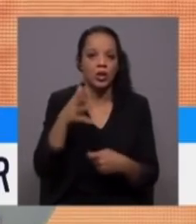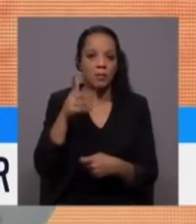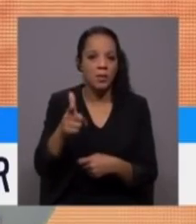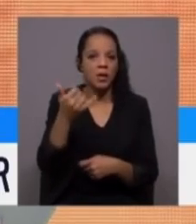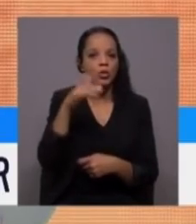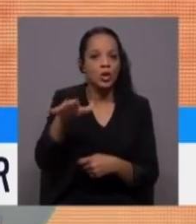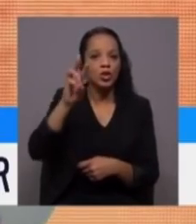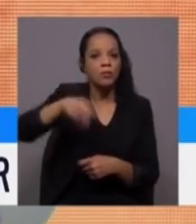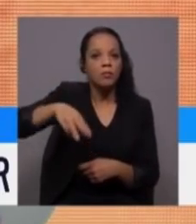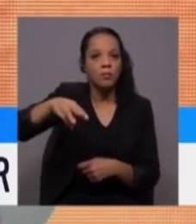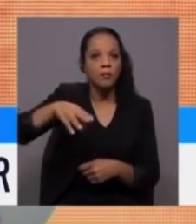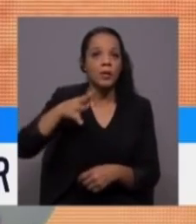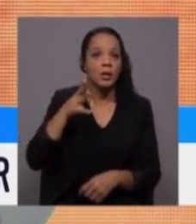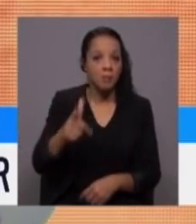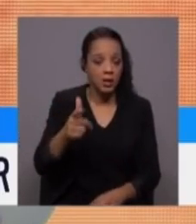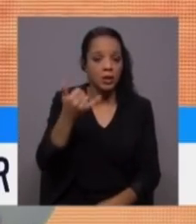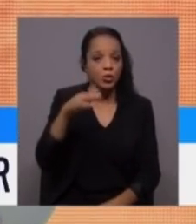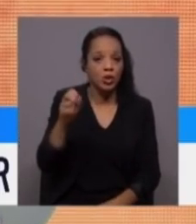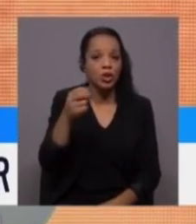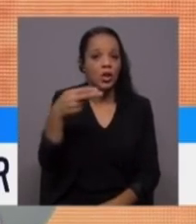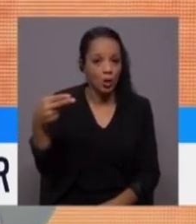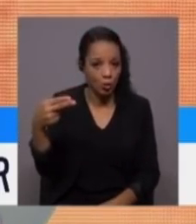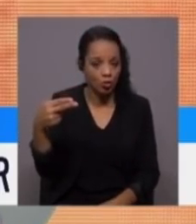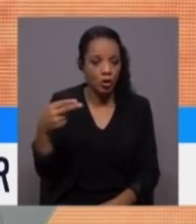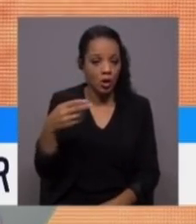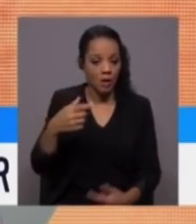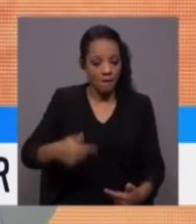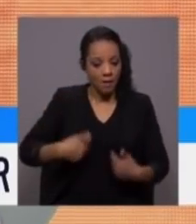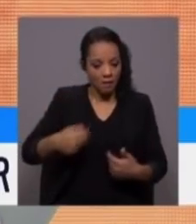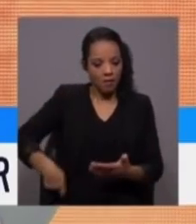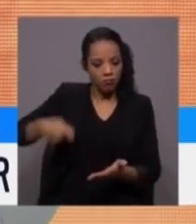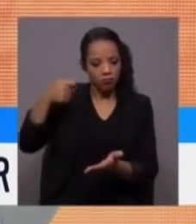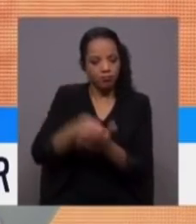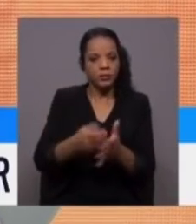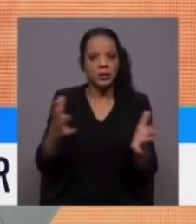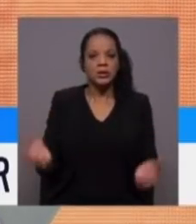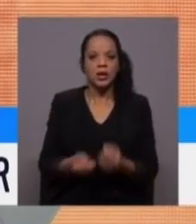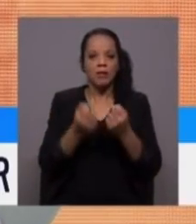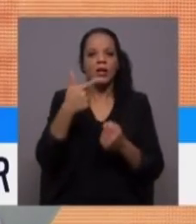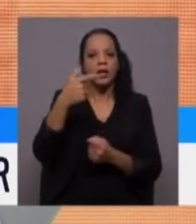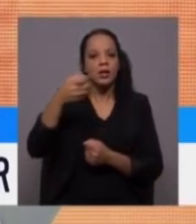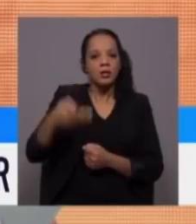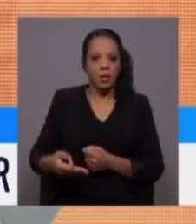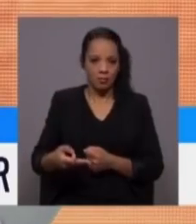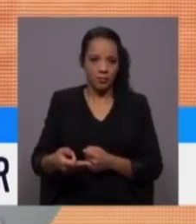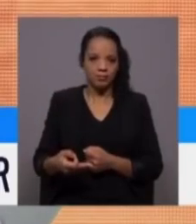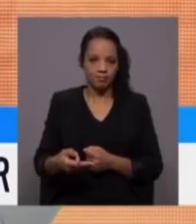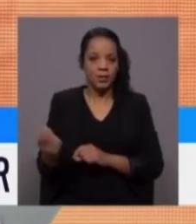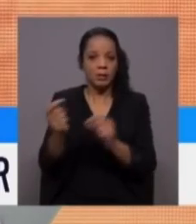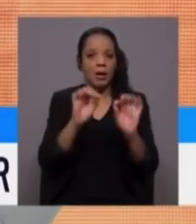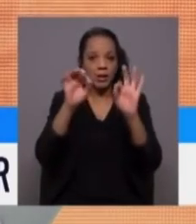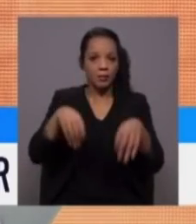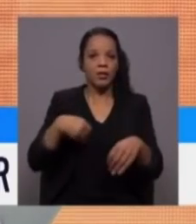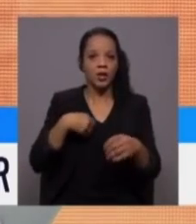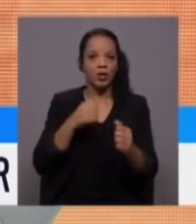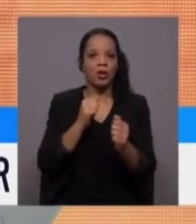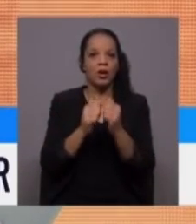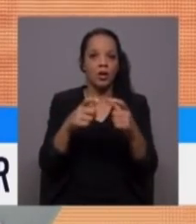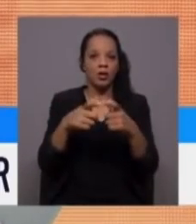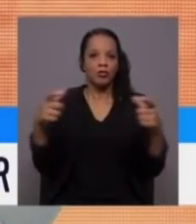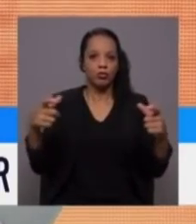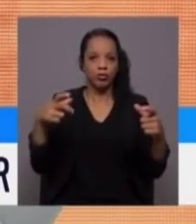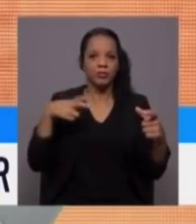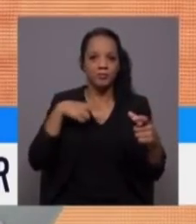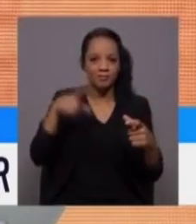mil e duzentos milhões de 1.200 euros do seu bolso para salvar a TAP e botão no fim deste bateu entregar um cheque uma